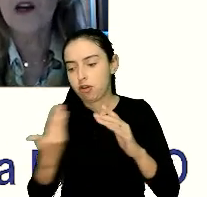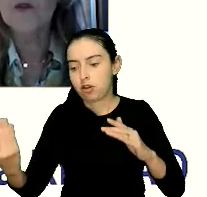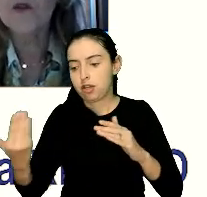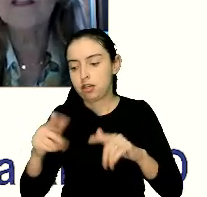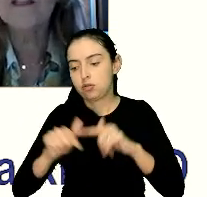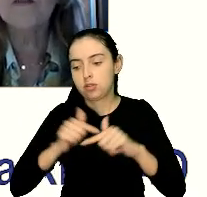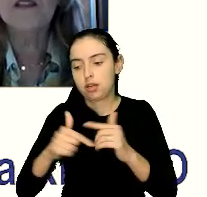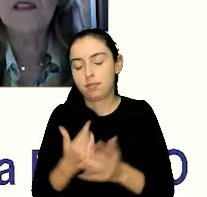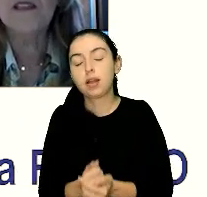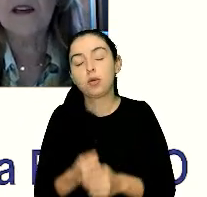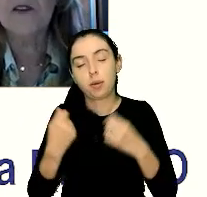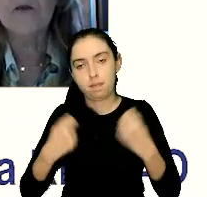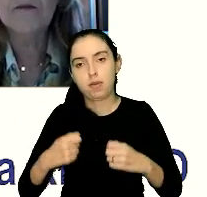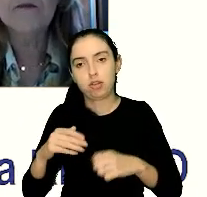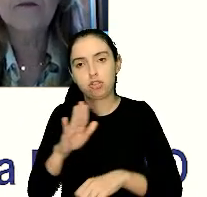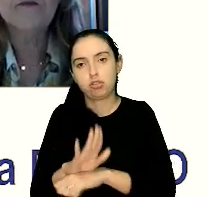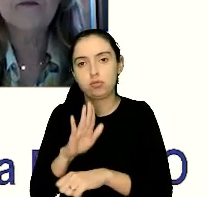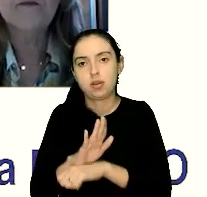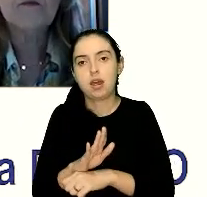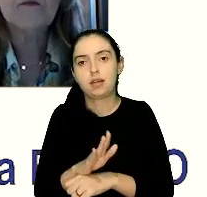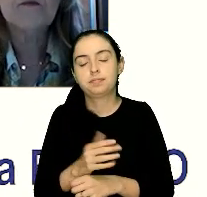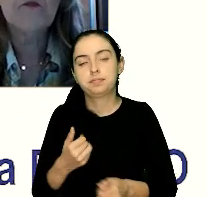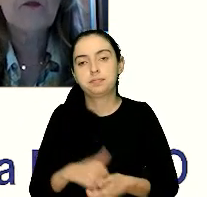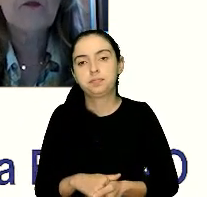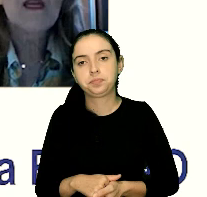poder ajudá-lo sempre que necessário.